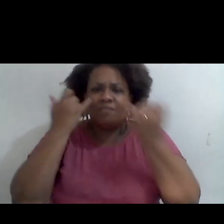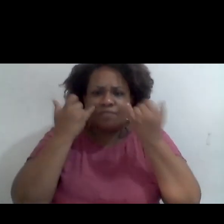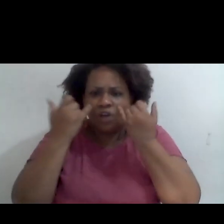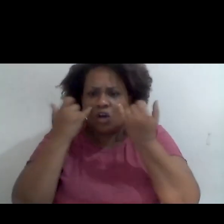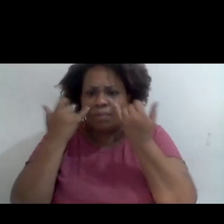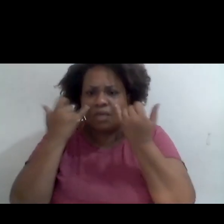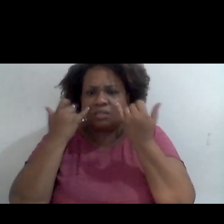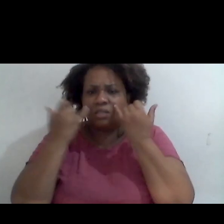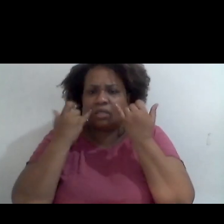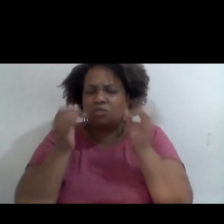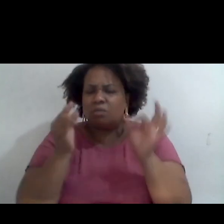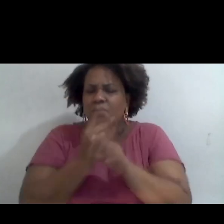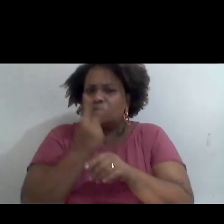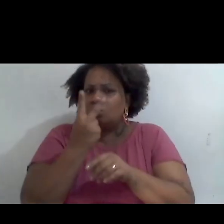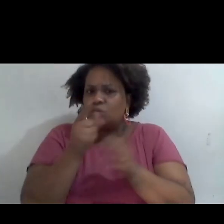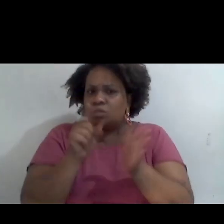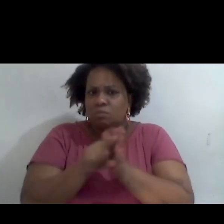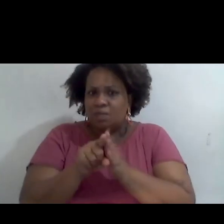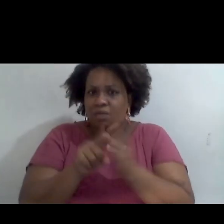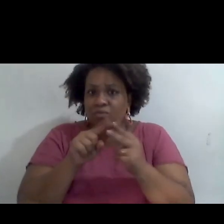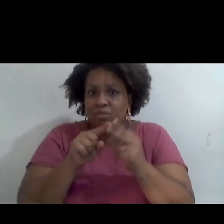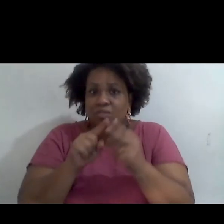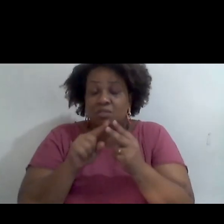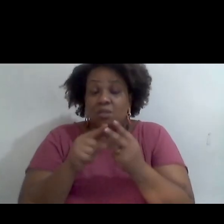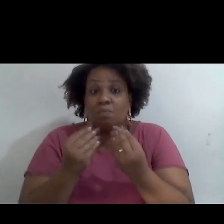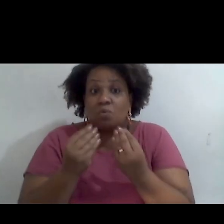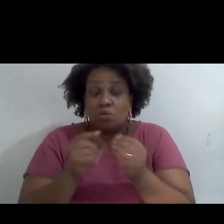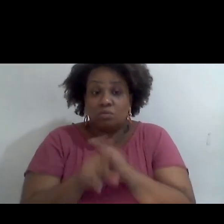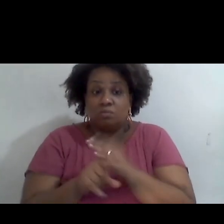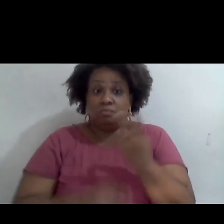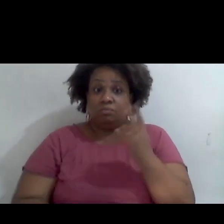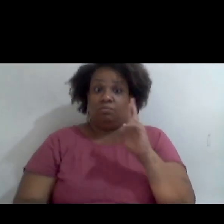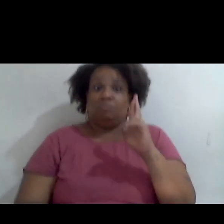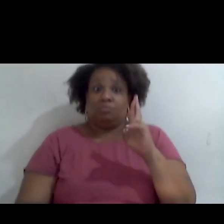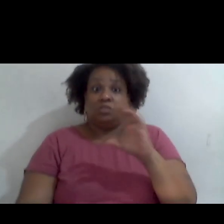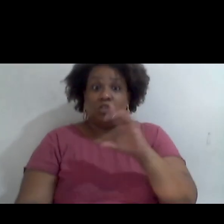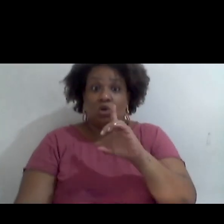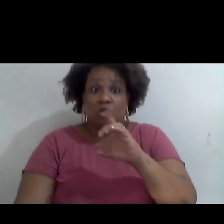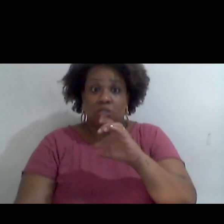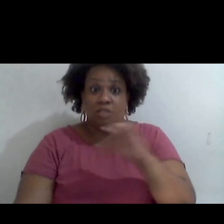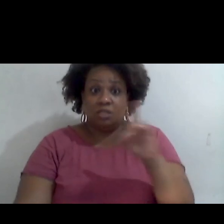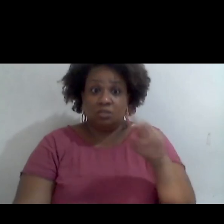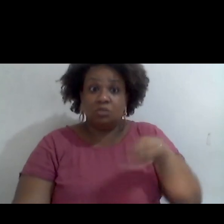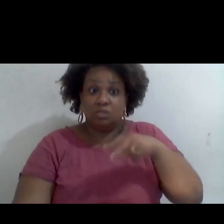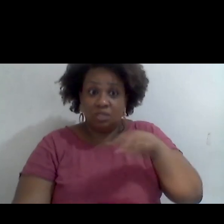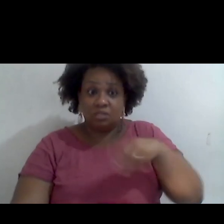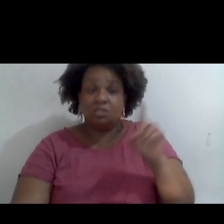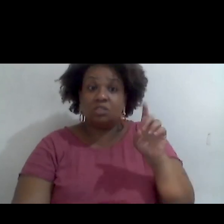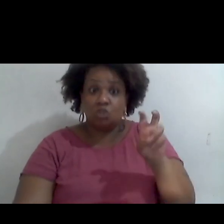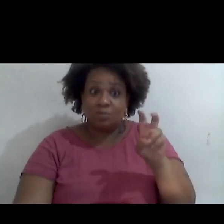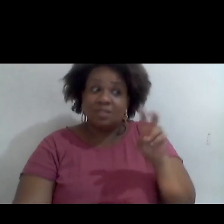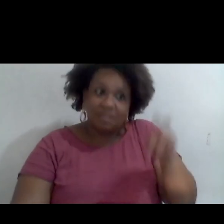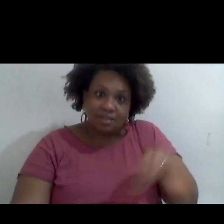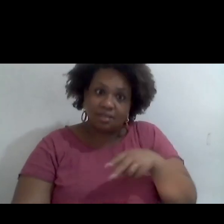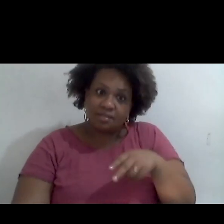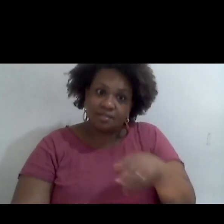com 2 perguntas, porque são muitas. Eu espero que o coordenador de dança agora pegue o microfone e fale sobre dança com a gente.